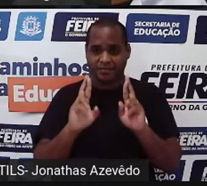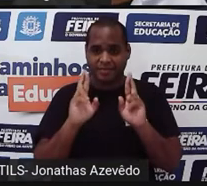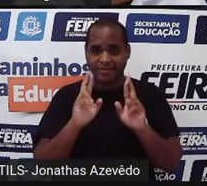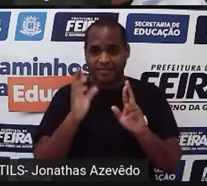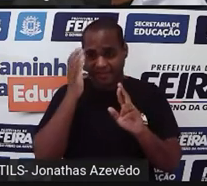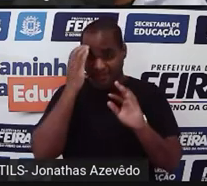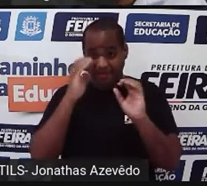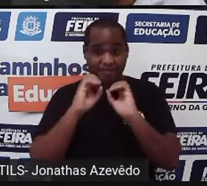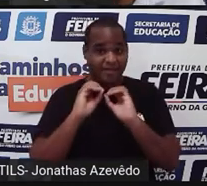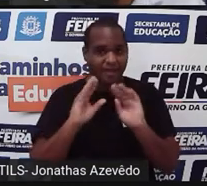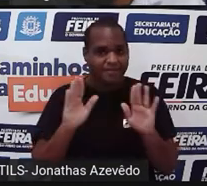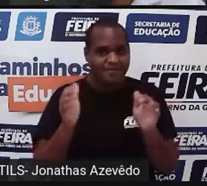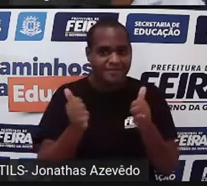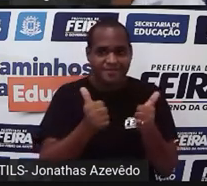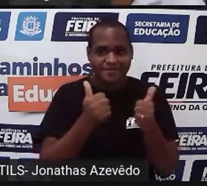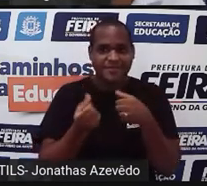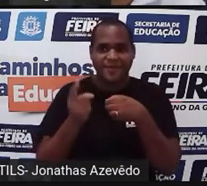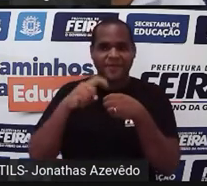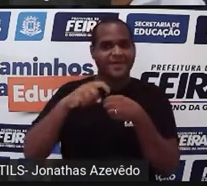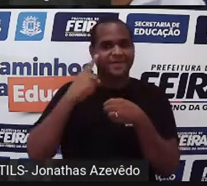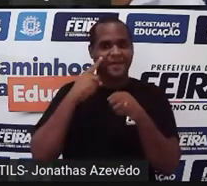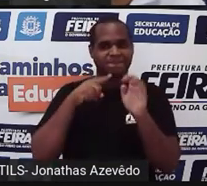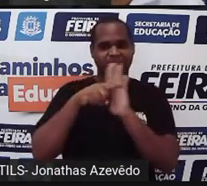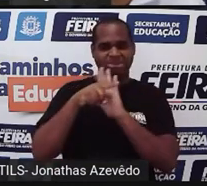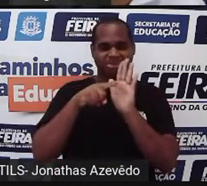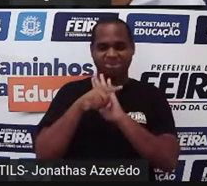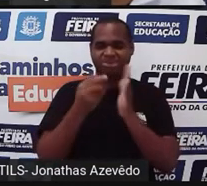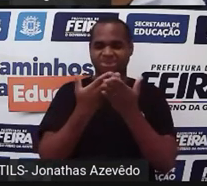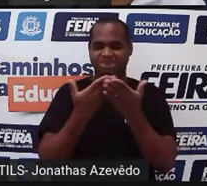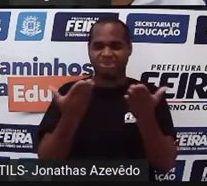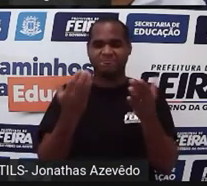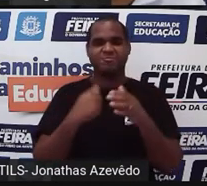Deu para entender isso? Bora voltar lá para as perguntas.